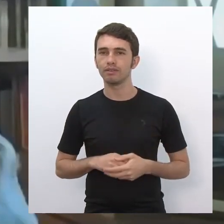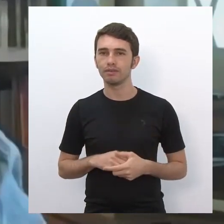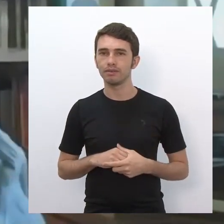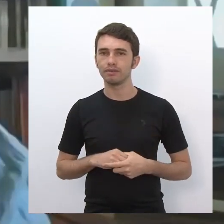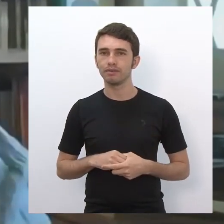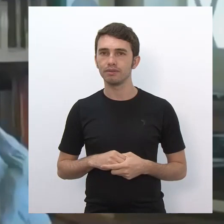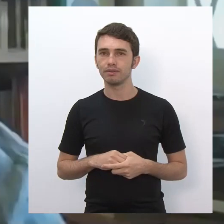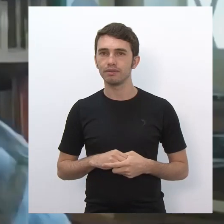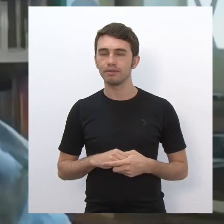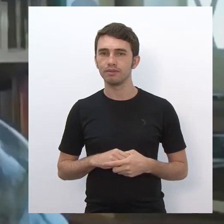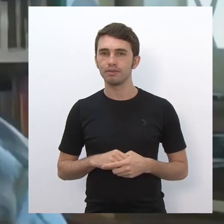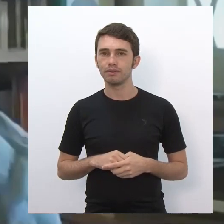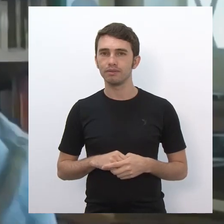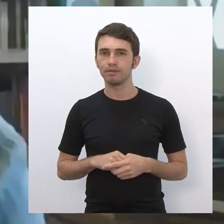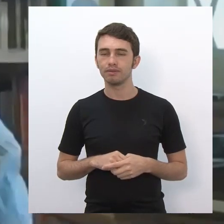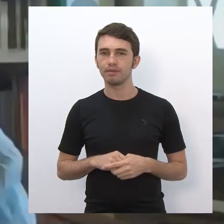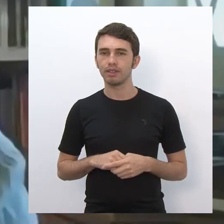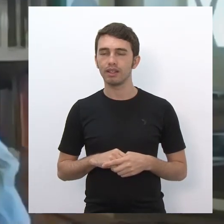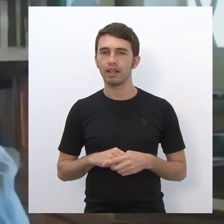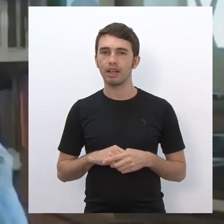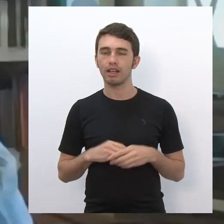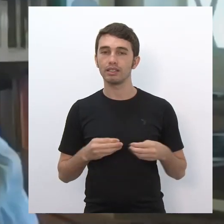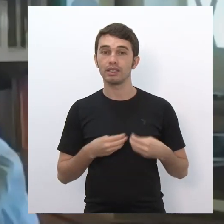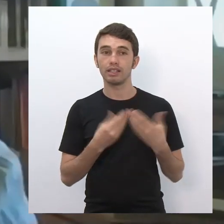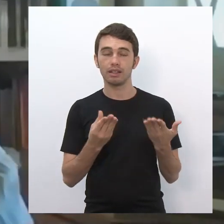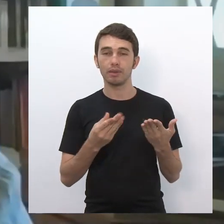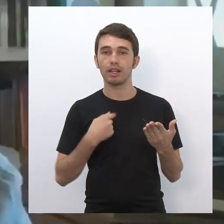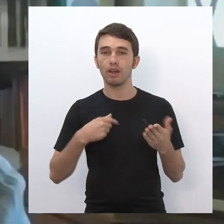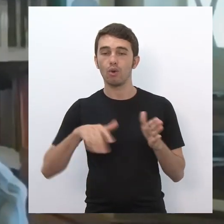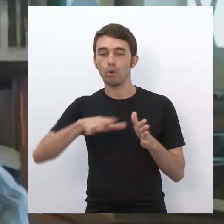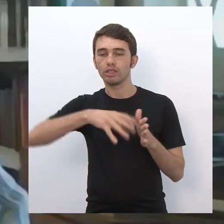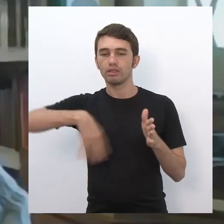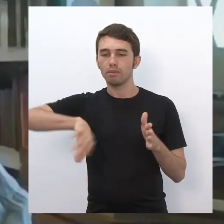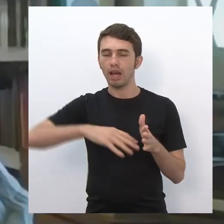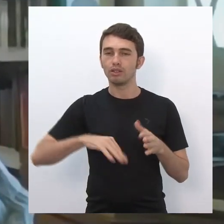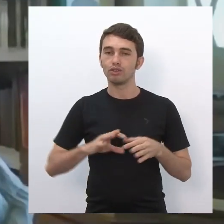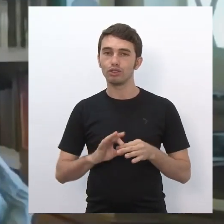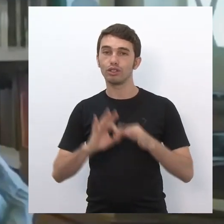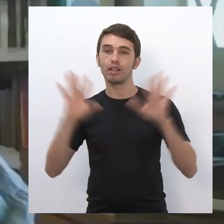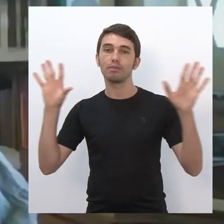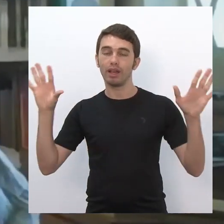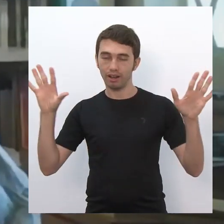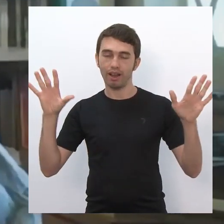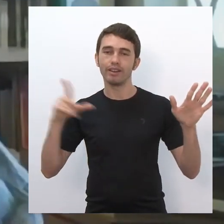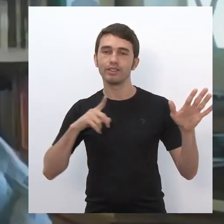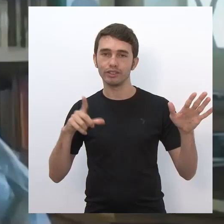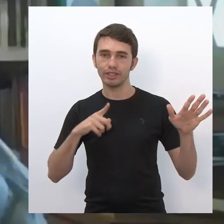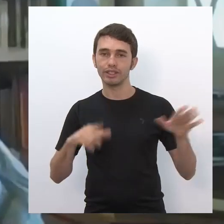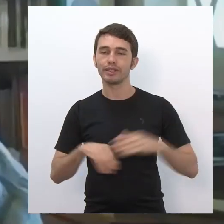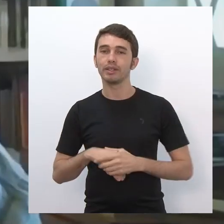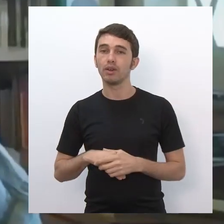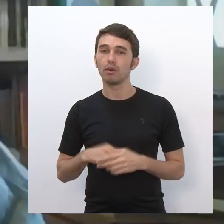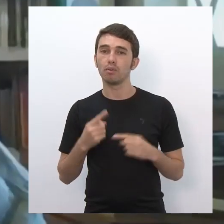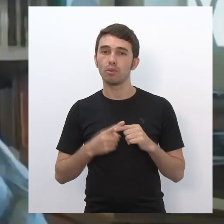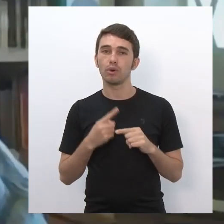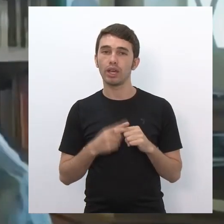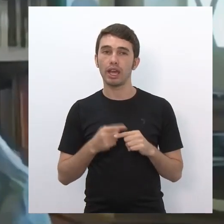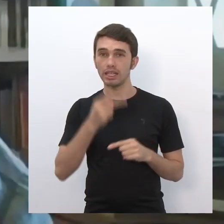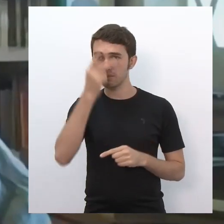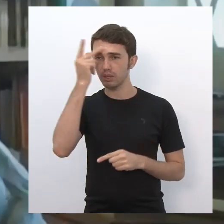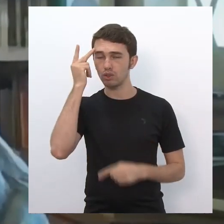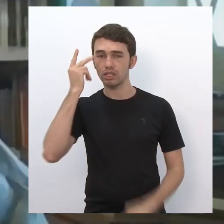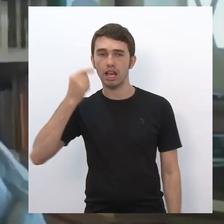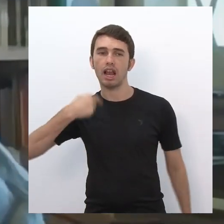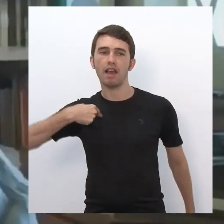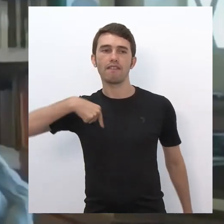se oferecem como espaços de liberdade, espaços que as pessoas vão porque querem ir, elas não